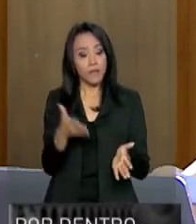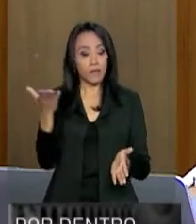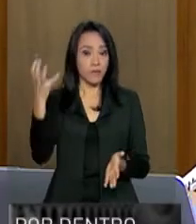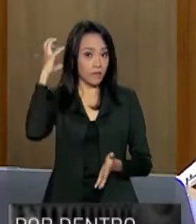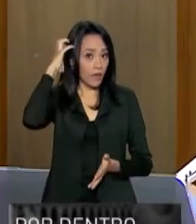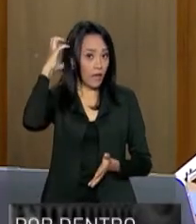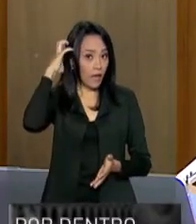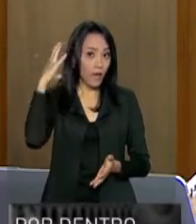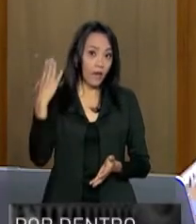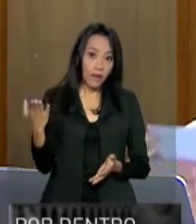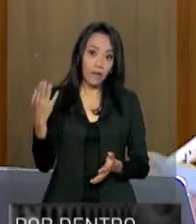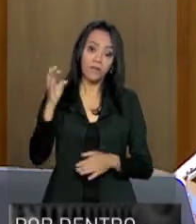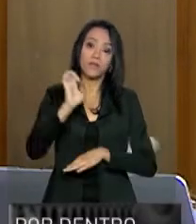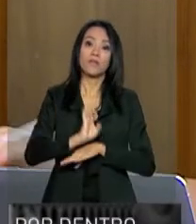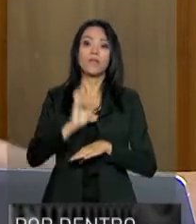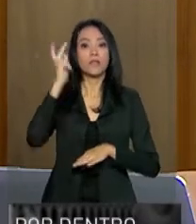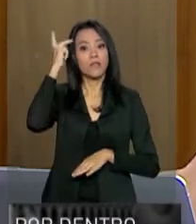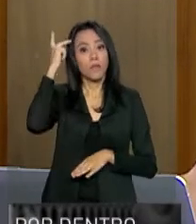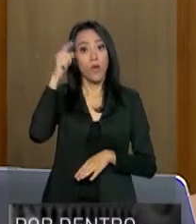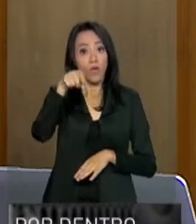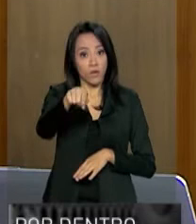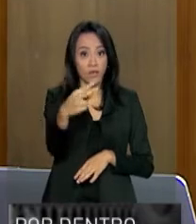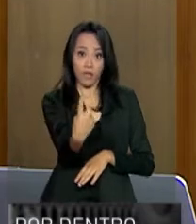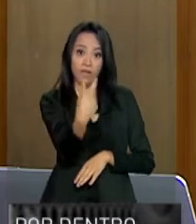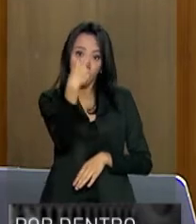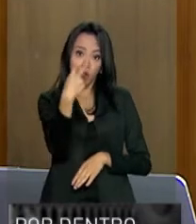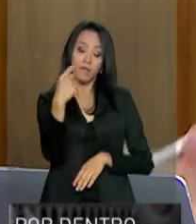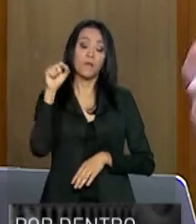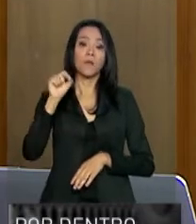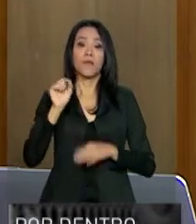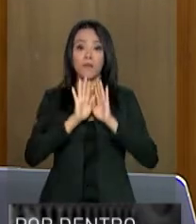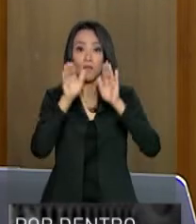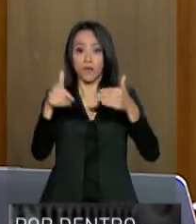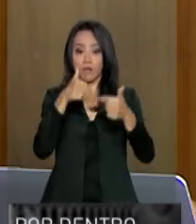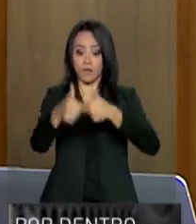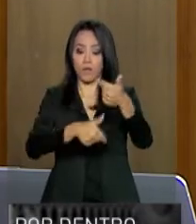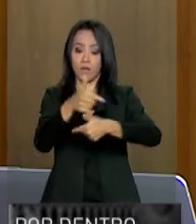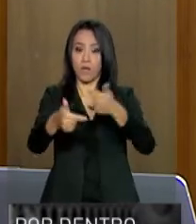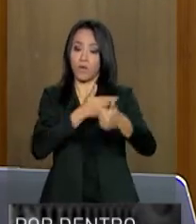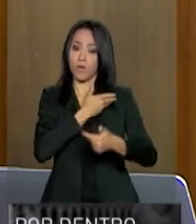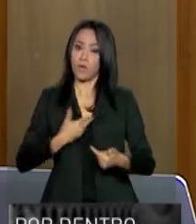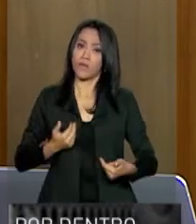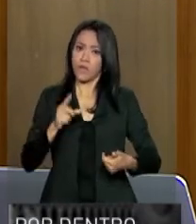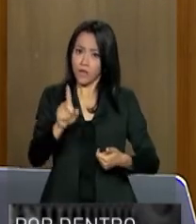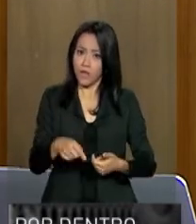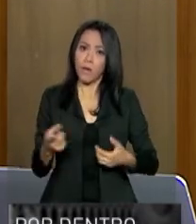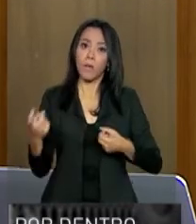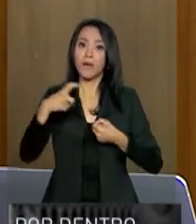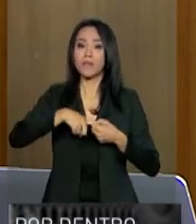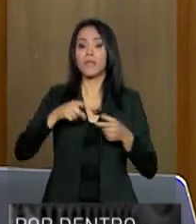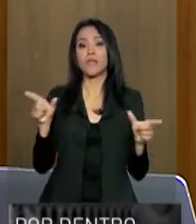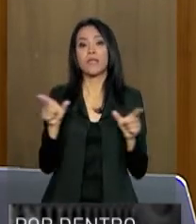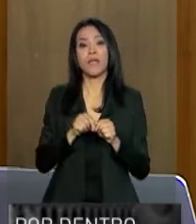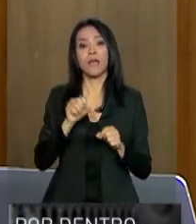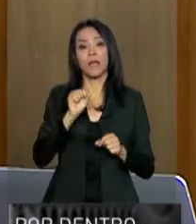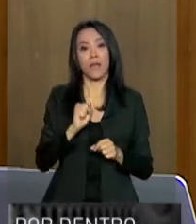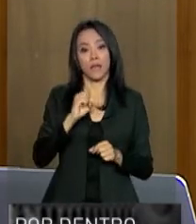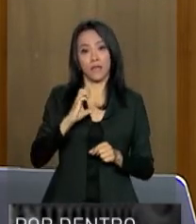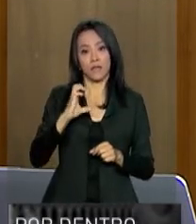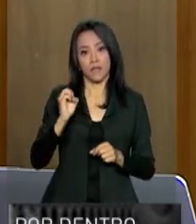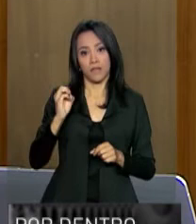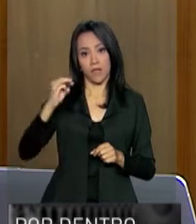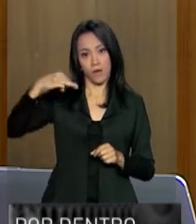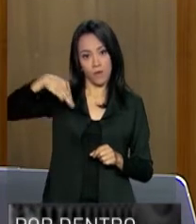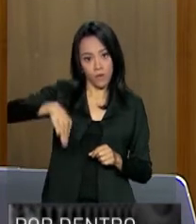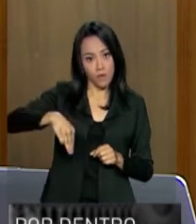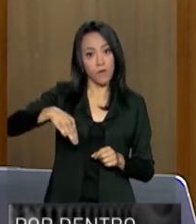bandeirantes de são paulo você está acompanhando o programa por dentro do governo que é uma parceria da secom secretaria de comunicação social da presidência